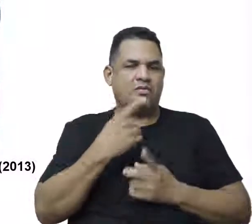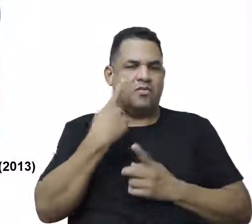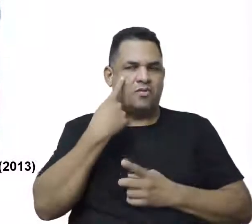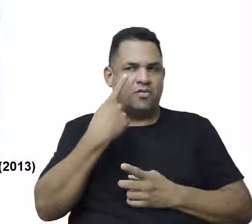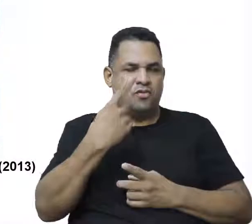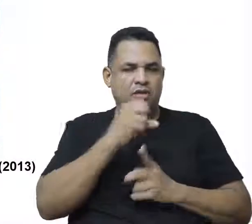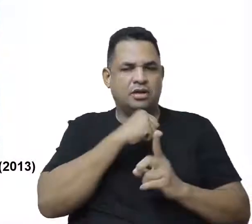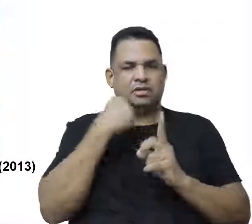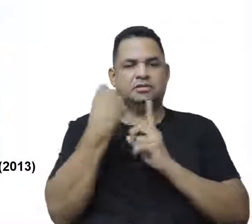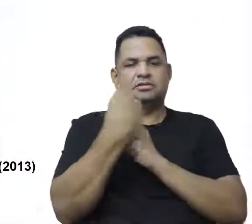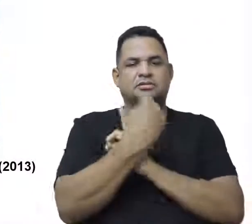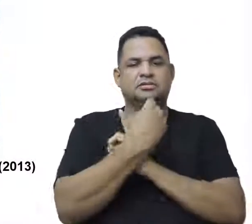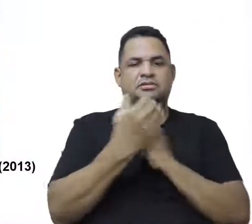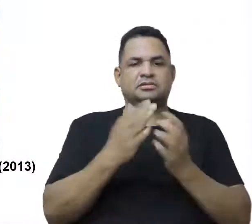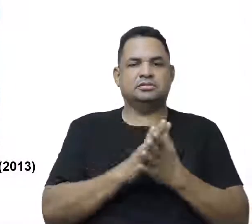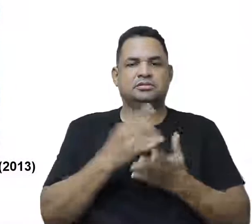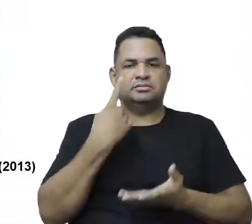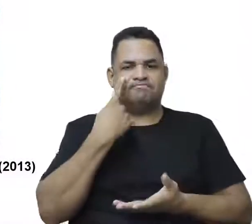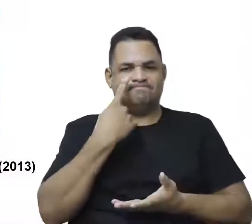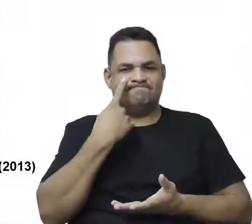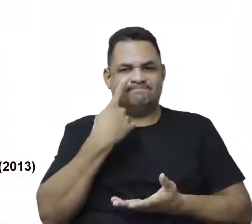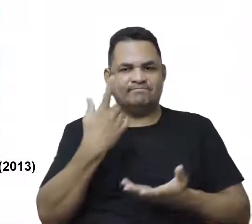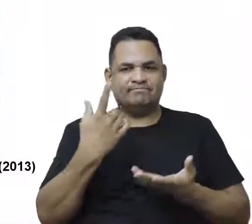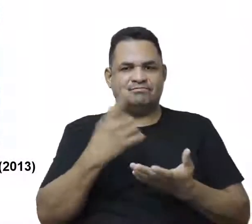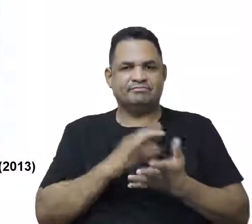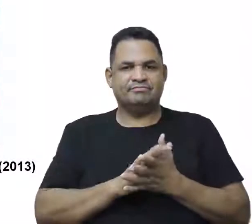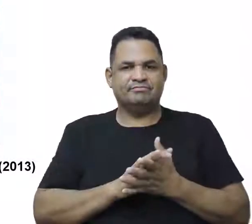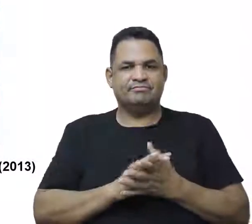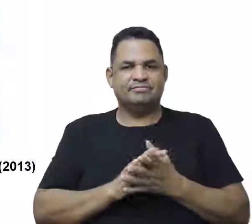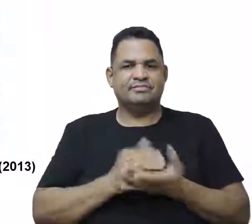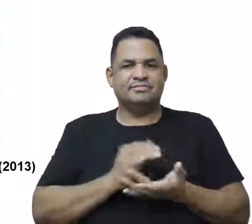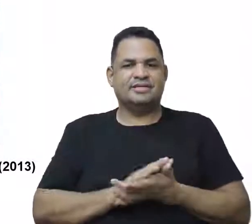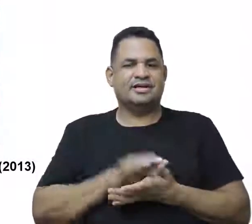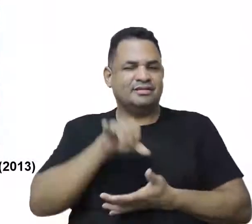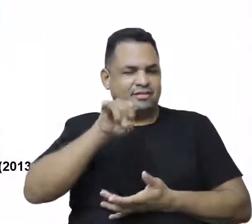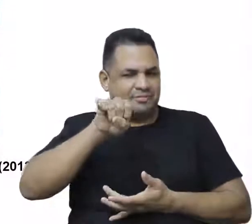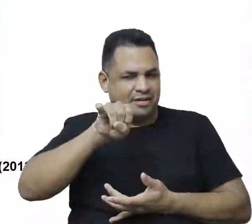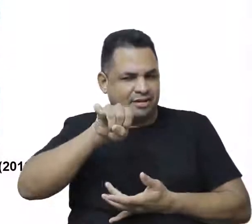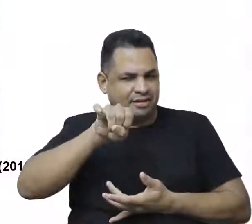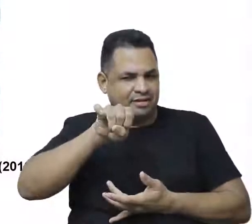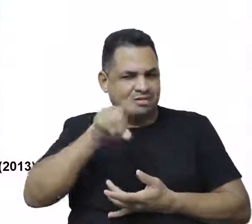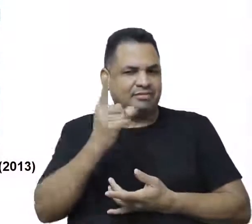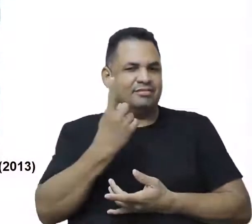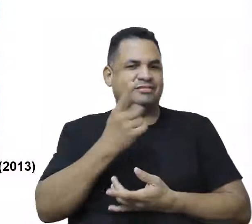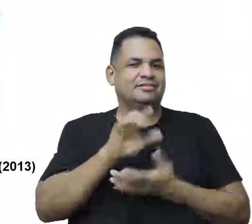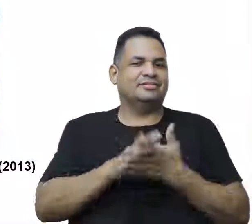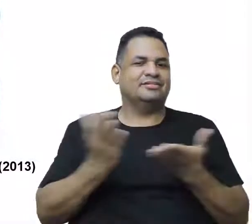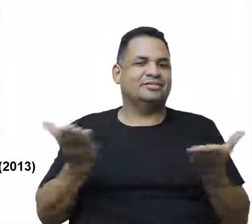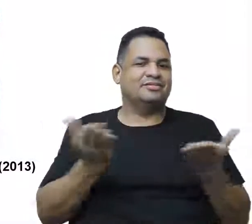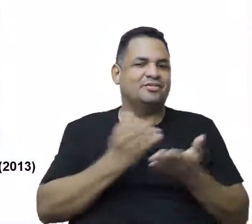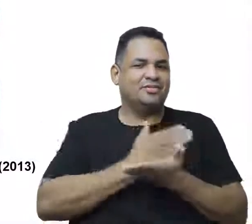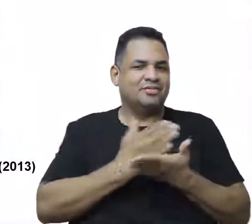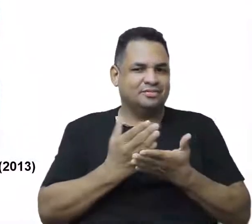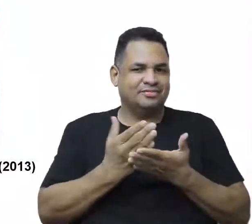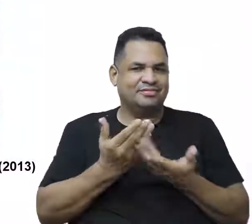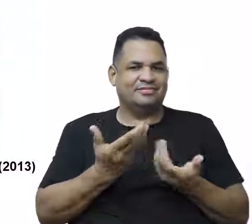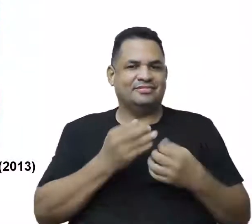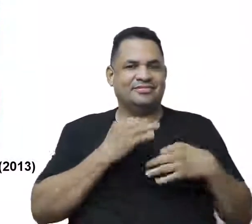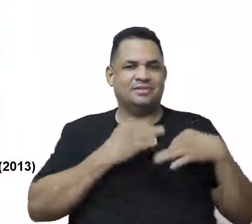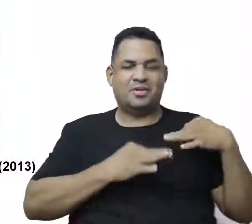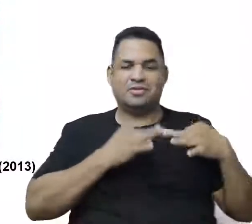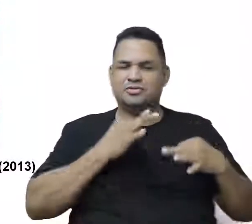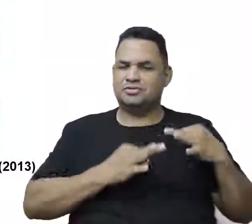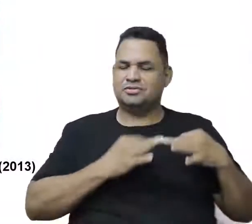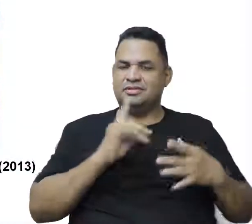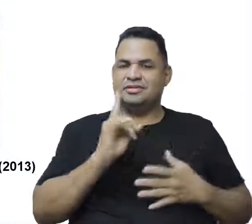Um intérprete, ele está com um olhar de paquerador. Aí vai começar a julgar. Não. Vamos analisar